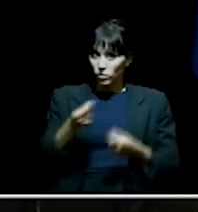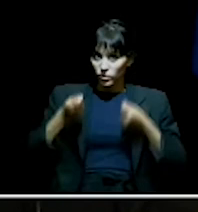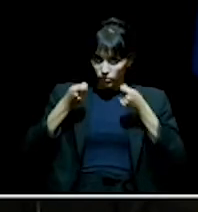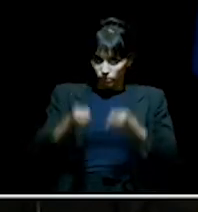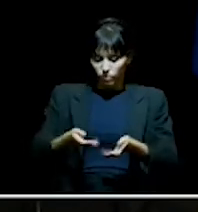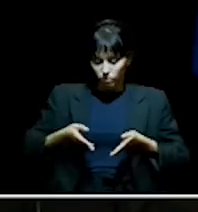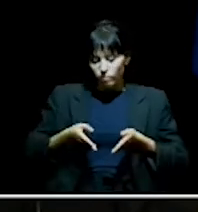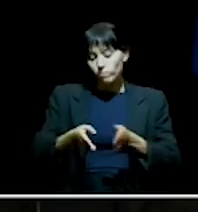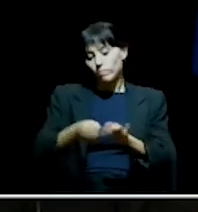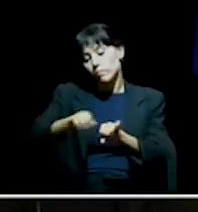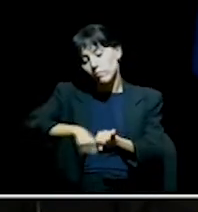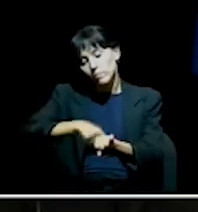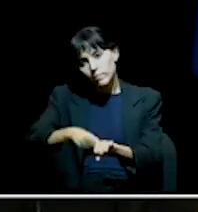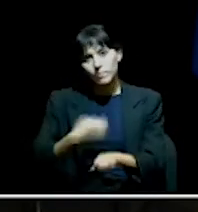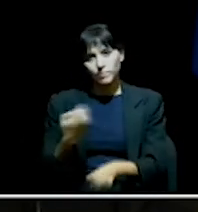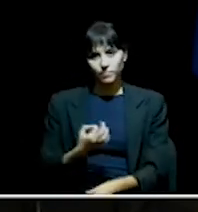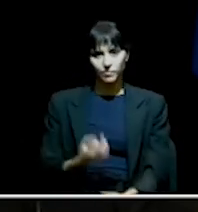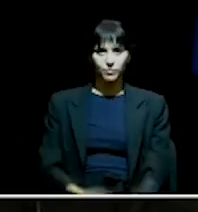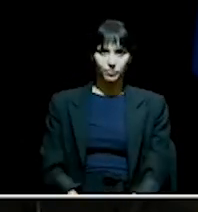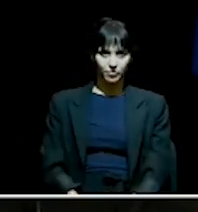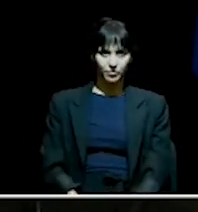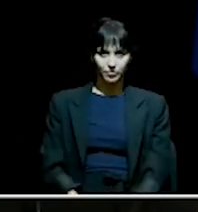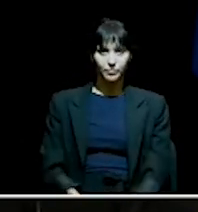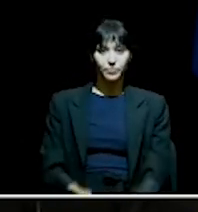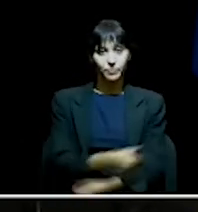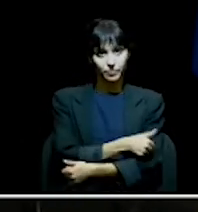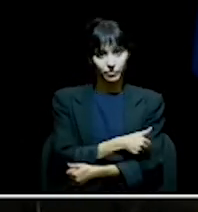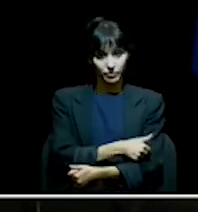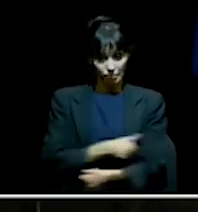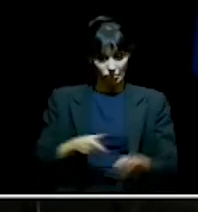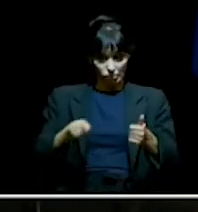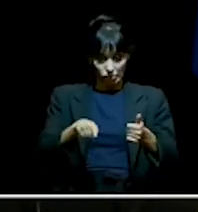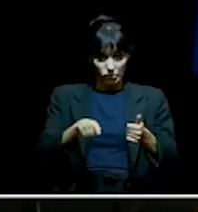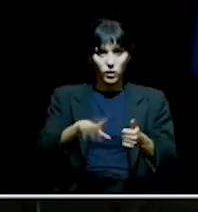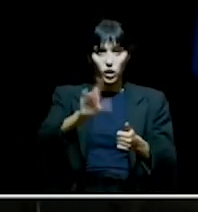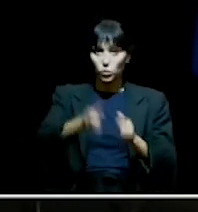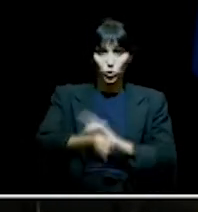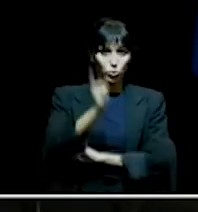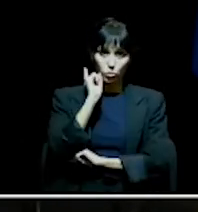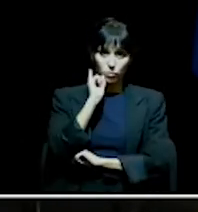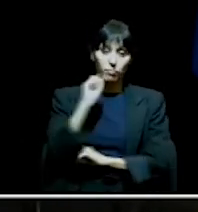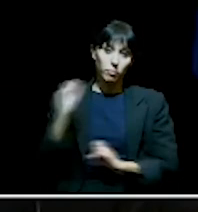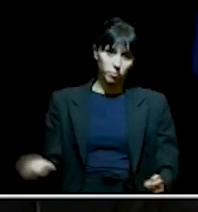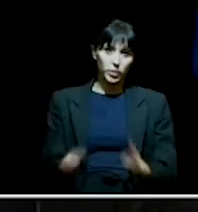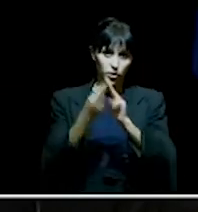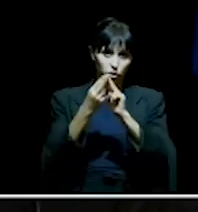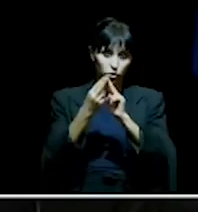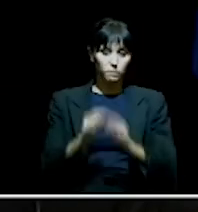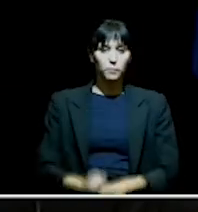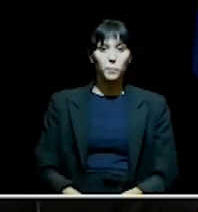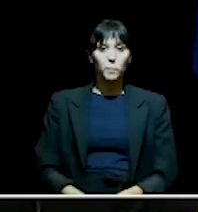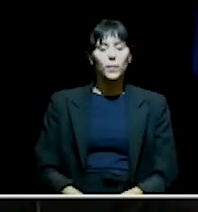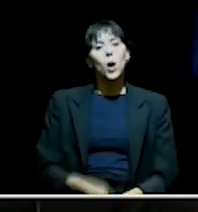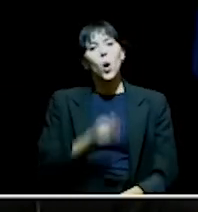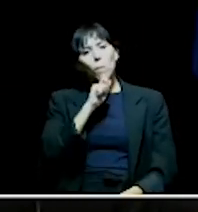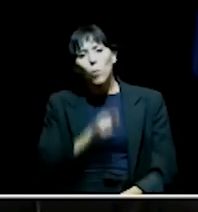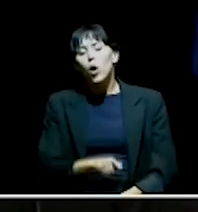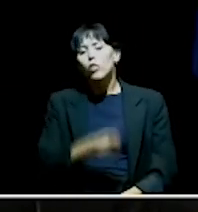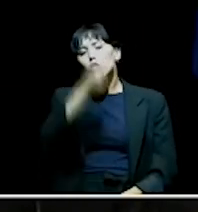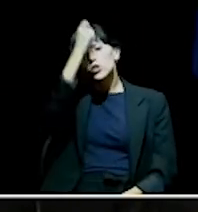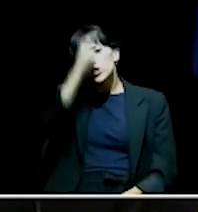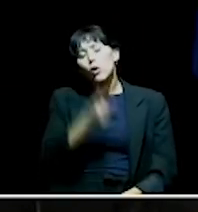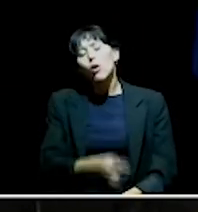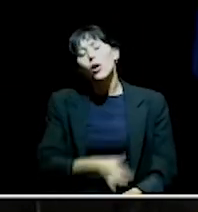em ciclovias e na bicicleta. Esta cidade não é Lisboa, é Paris. E podemos contar aqui a história de muito